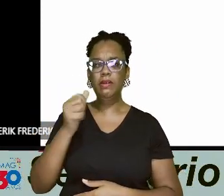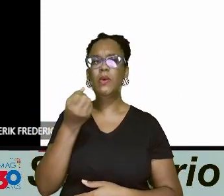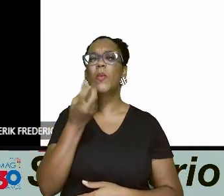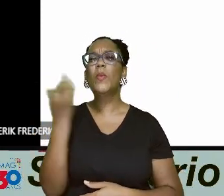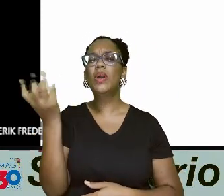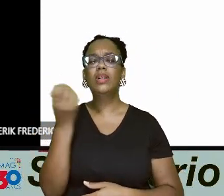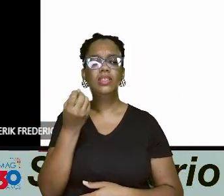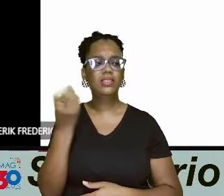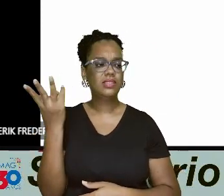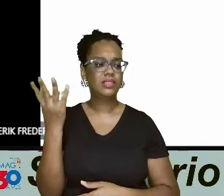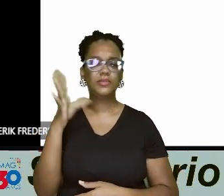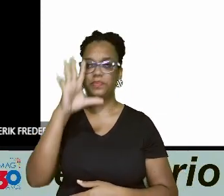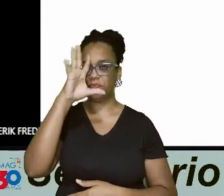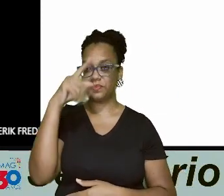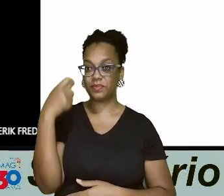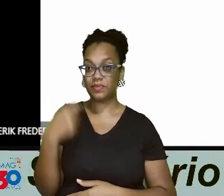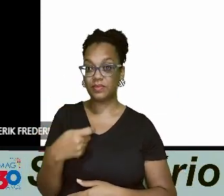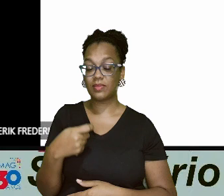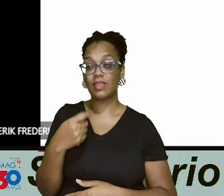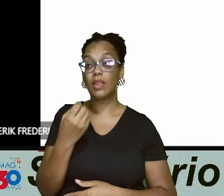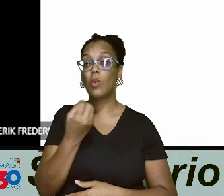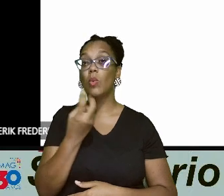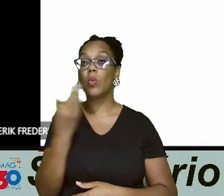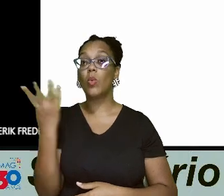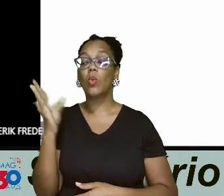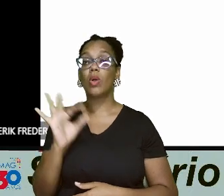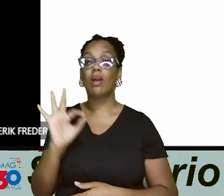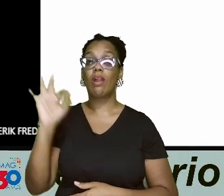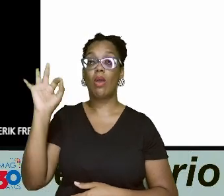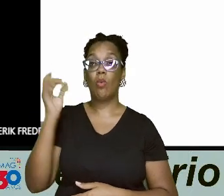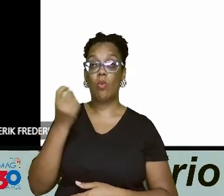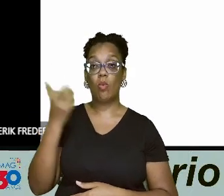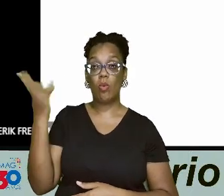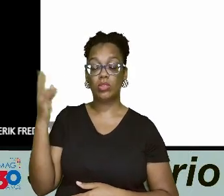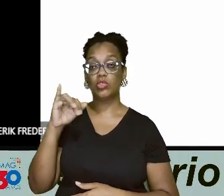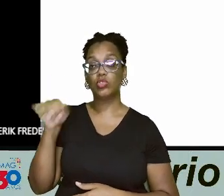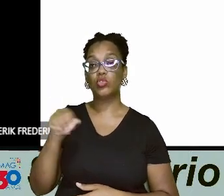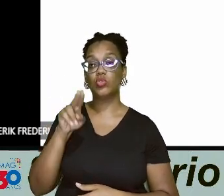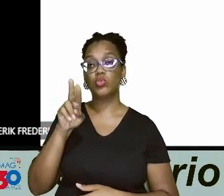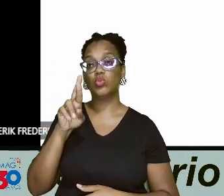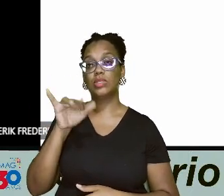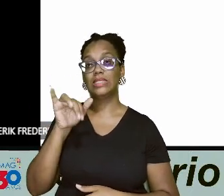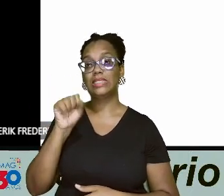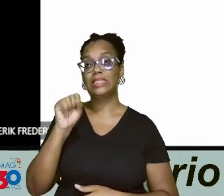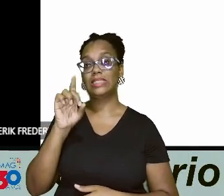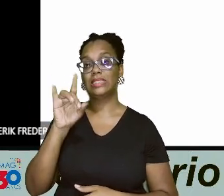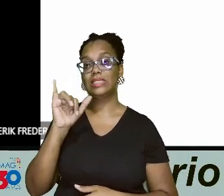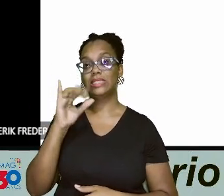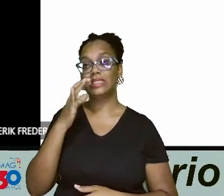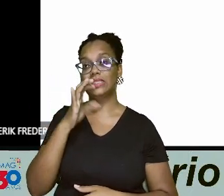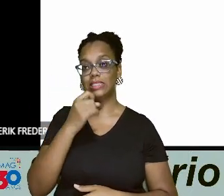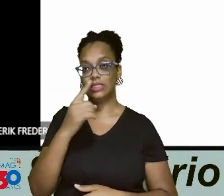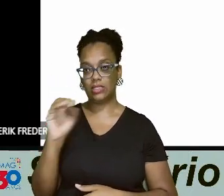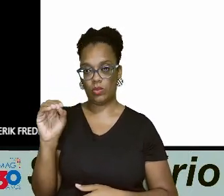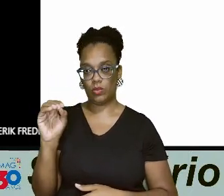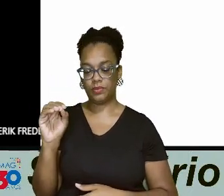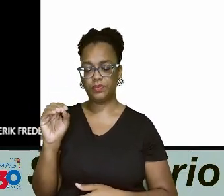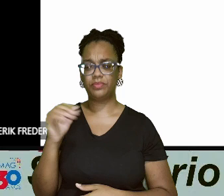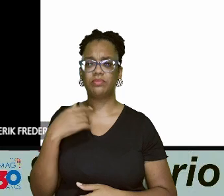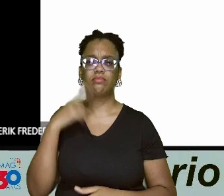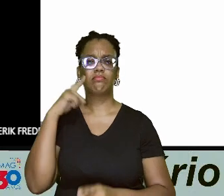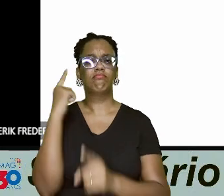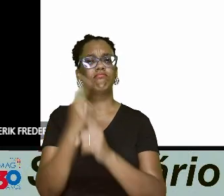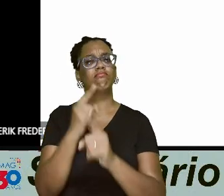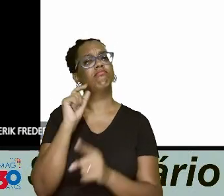de decisões por grau de jurisdição. Né? O que que nós constatamos? Não só porque muitos julgados